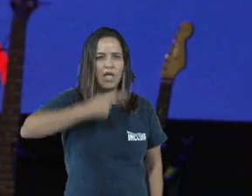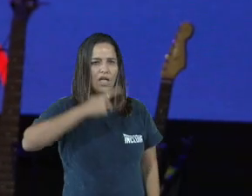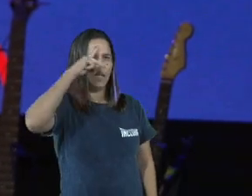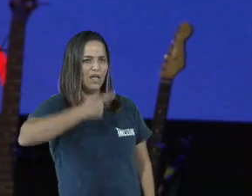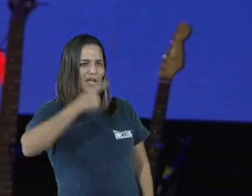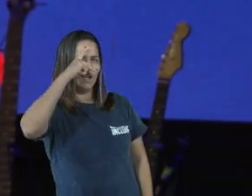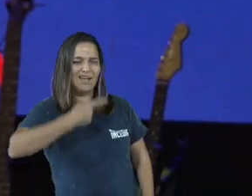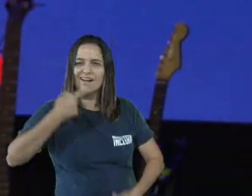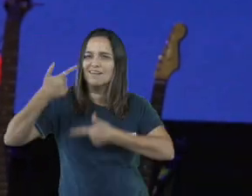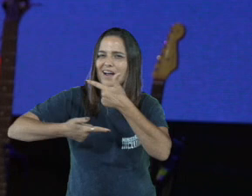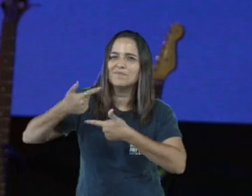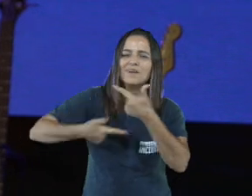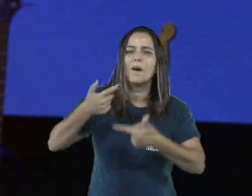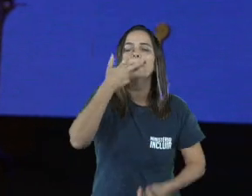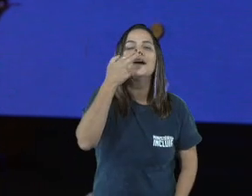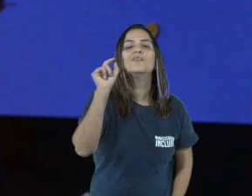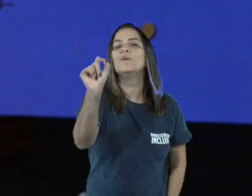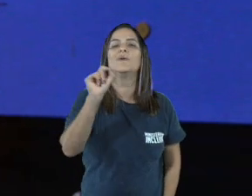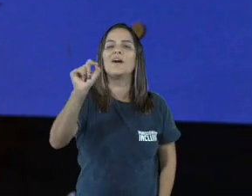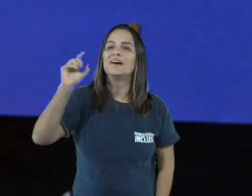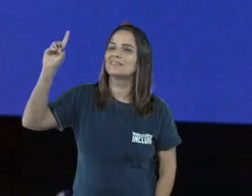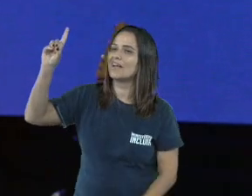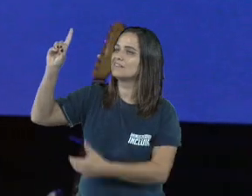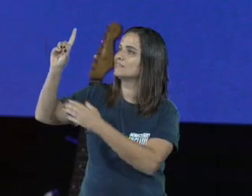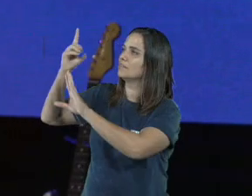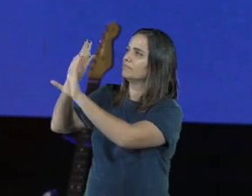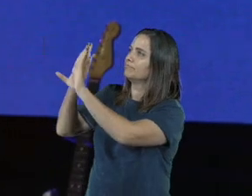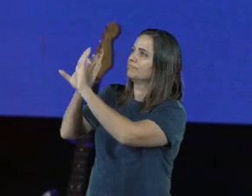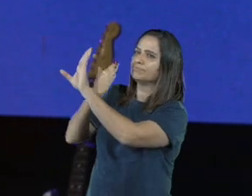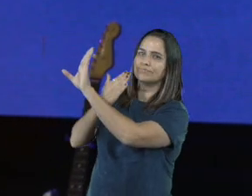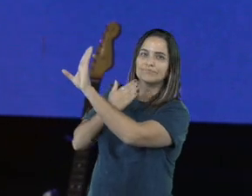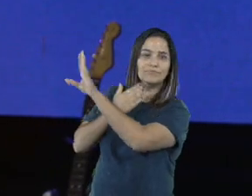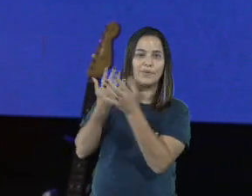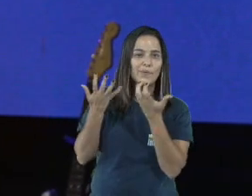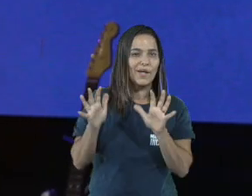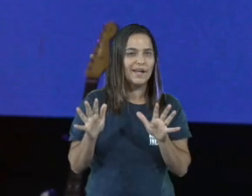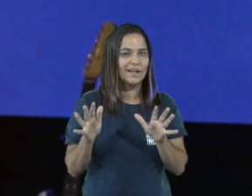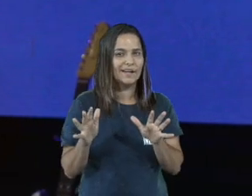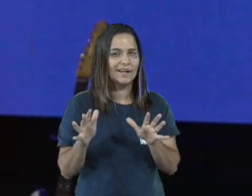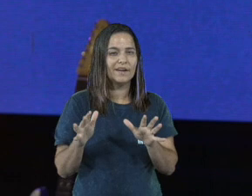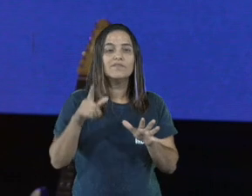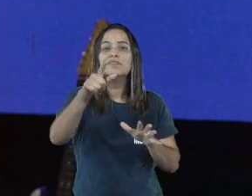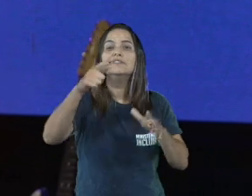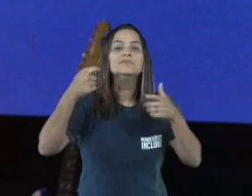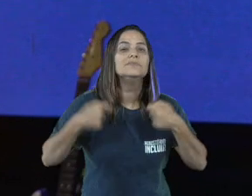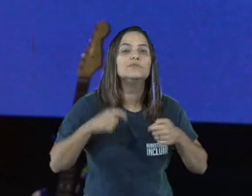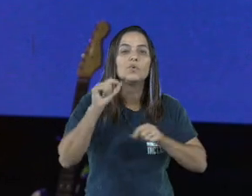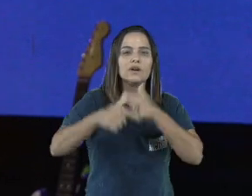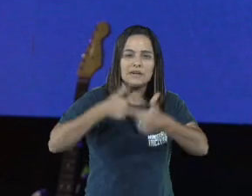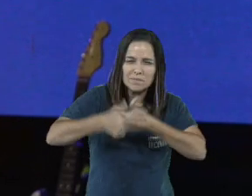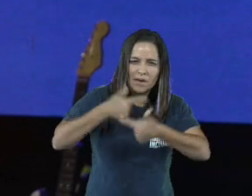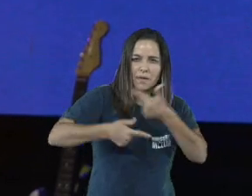Deus está fora nesse projeto aí tudo que você fala vida você tem que ter como provar o eu não poderia